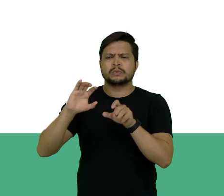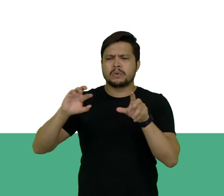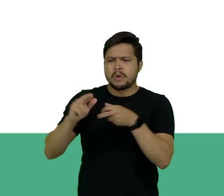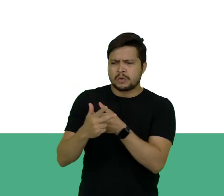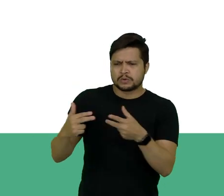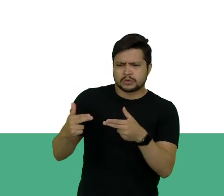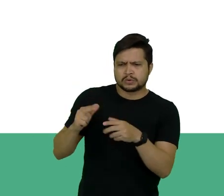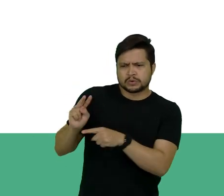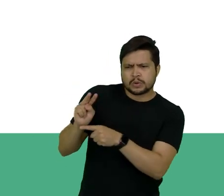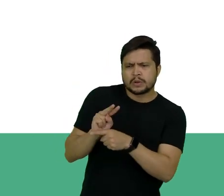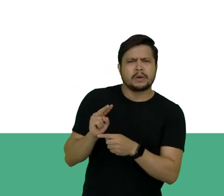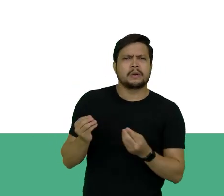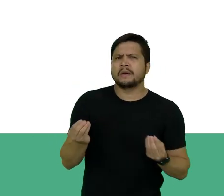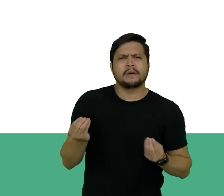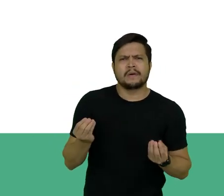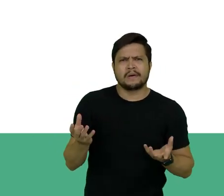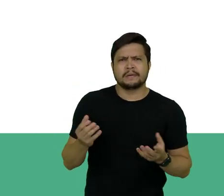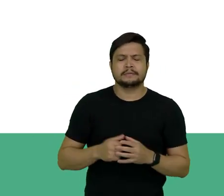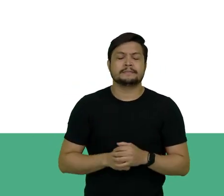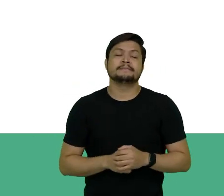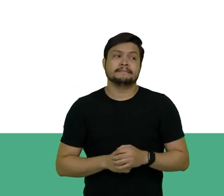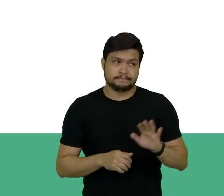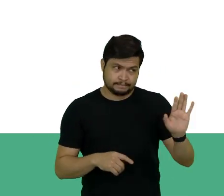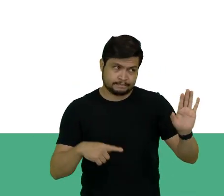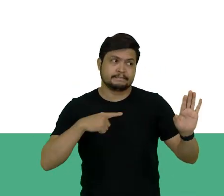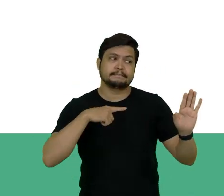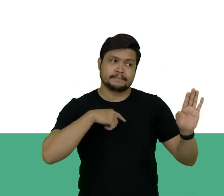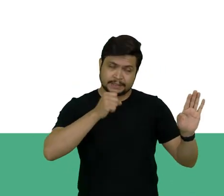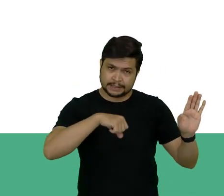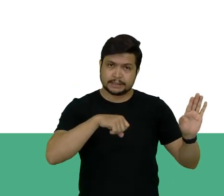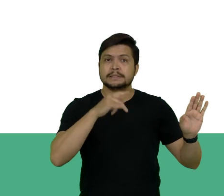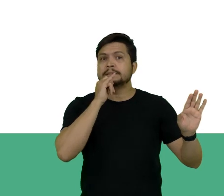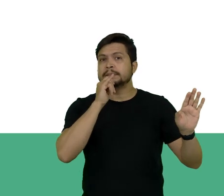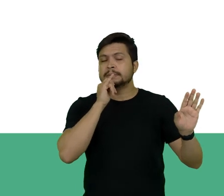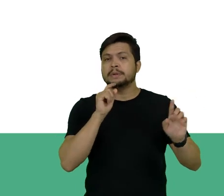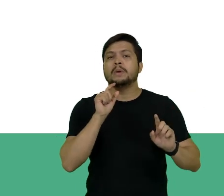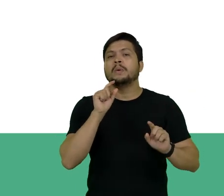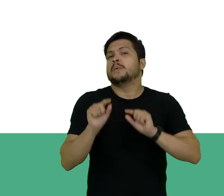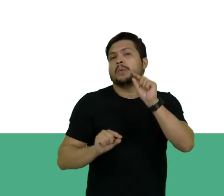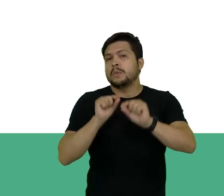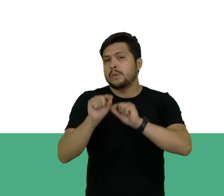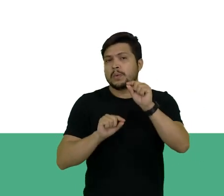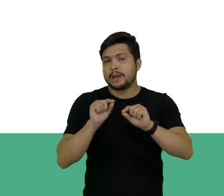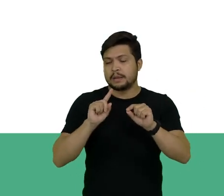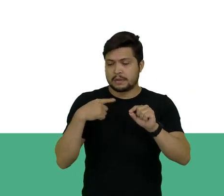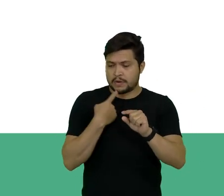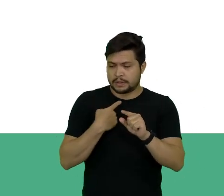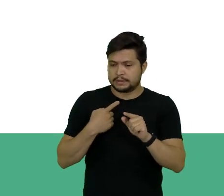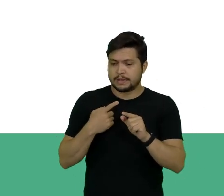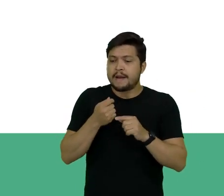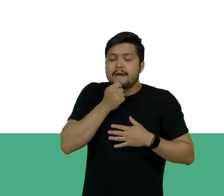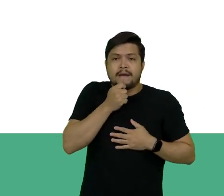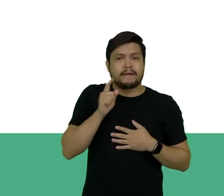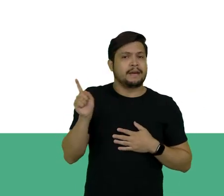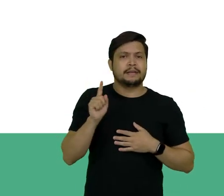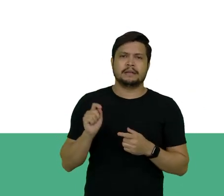Tem tudo a ver com a zootecnia. Tem tudo a ver com aquela resposta. O que é que a gente não está fazendo que precisa fazer? O